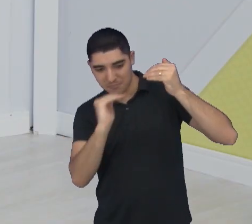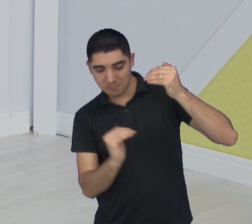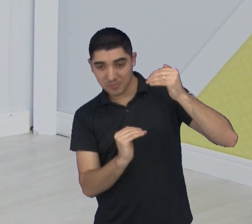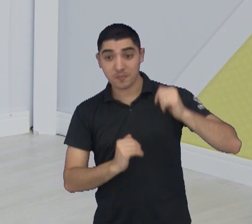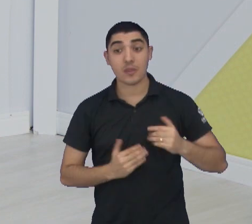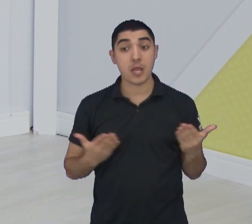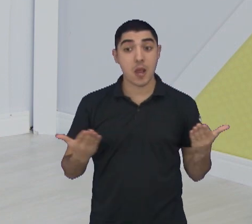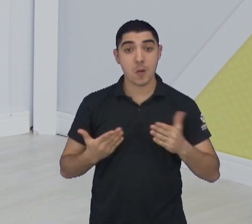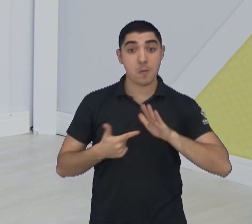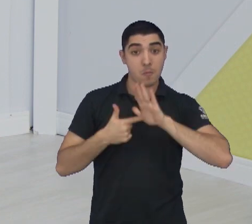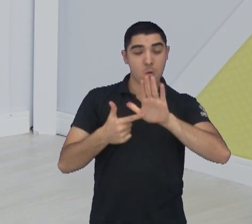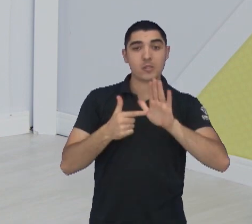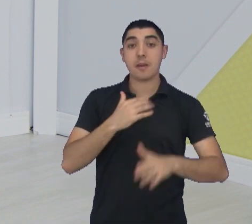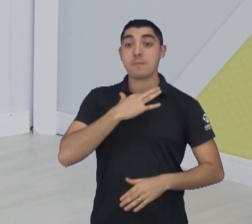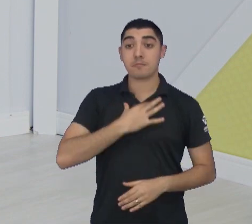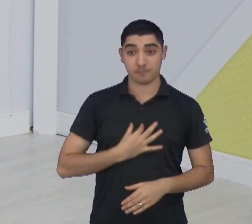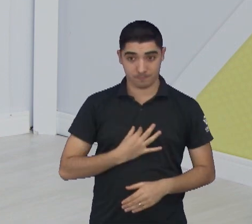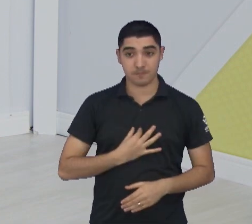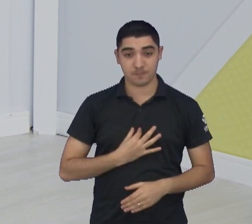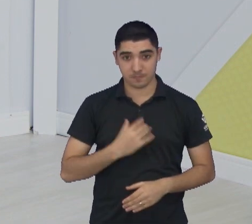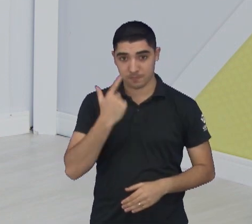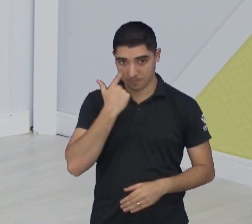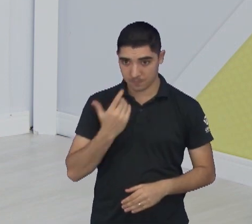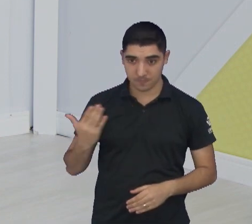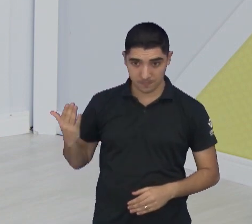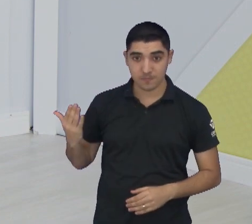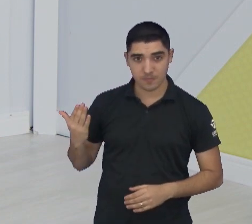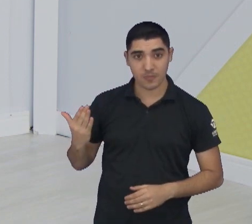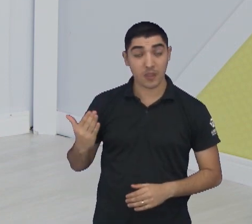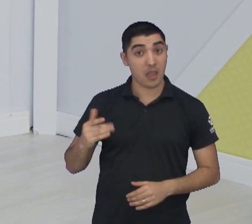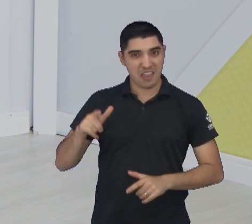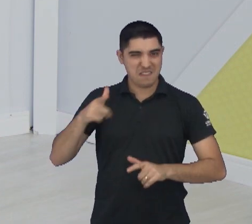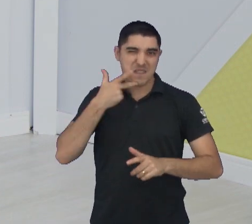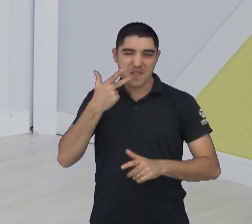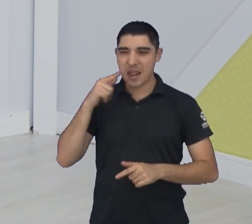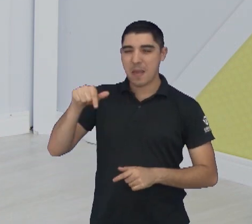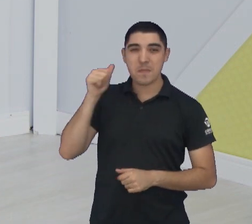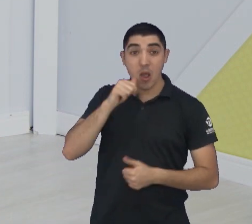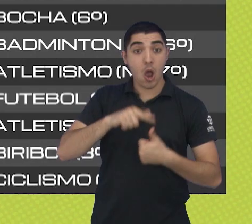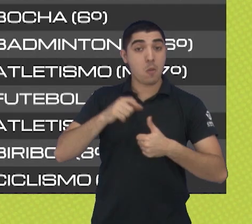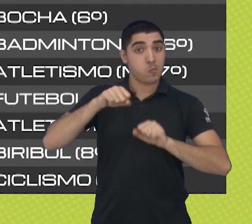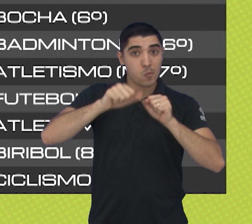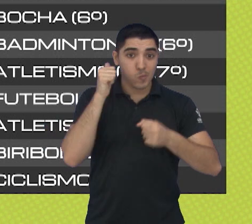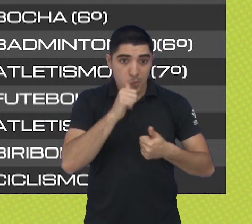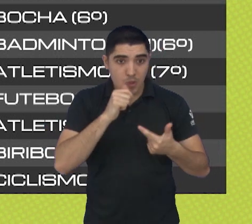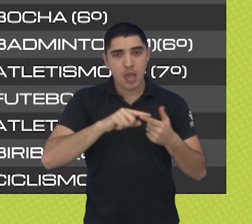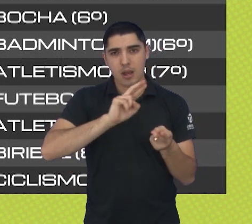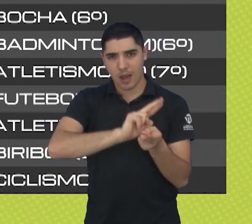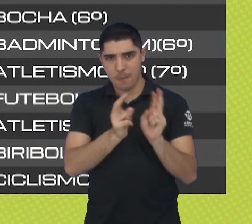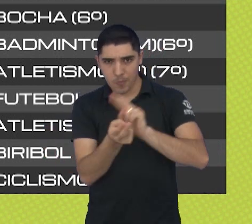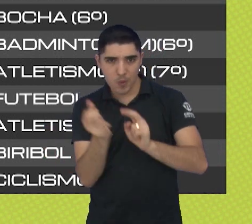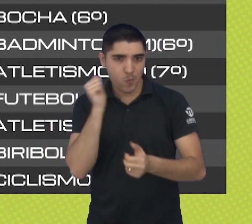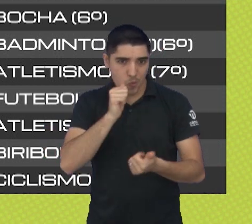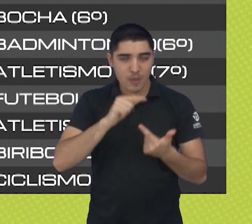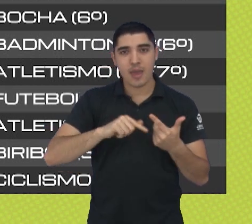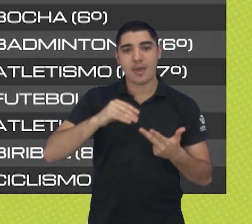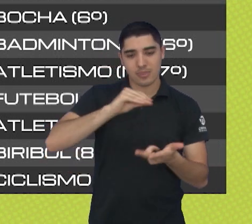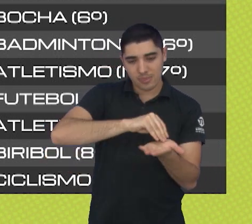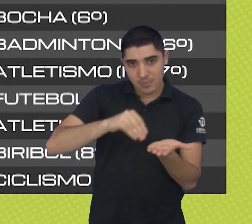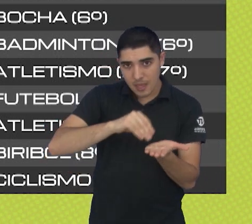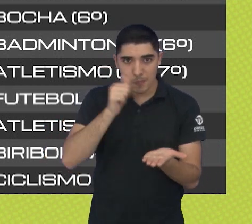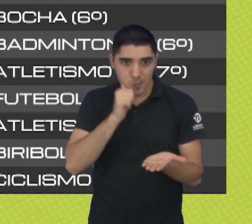caro Matheus, por gentileza. Vamos dar uma olhadinha ali, olha só, falava das mulheres, ó, boxe feminino, capoeira feminino, damas